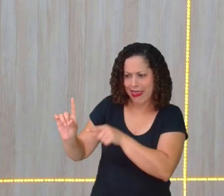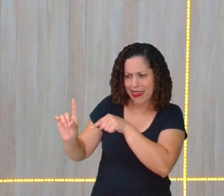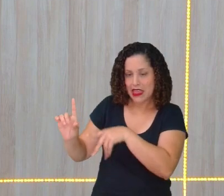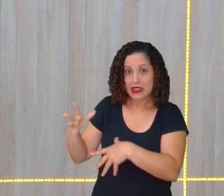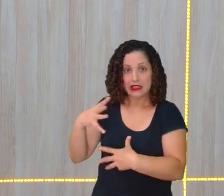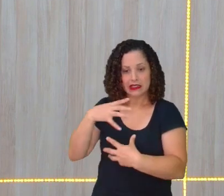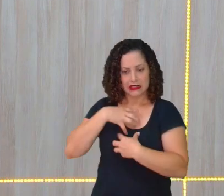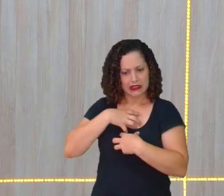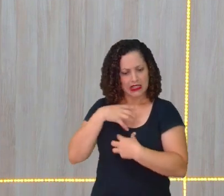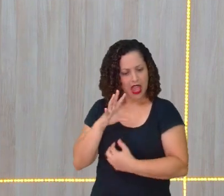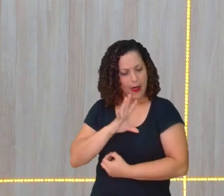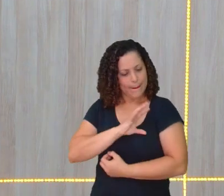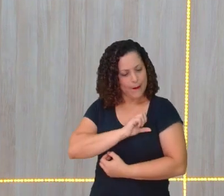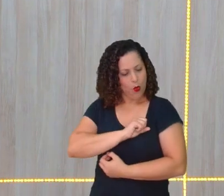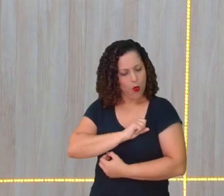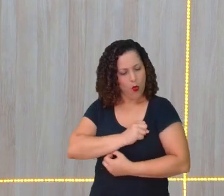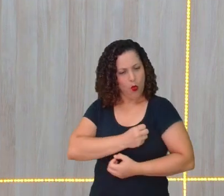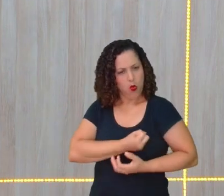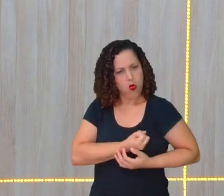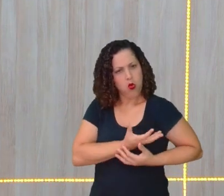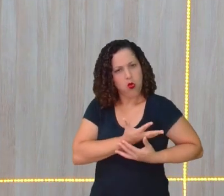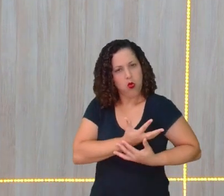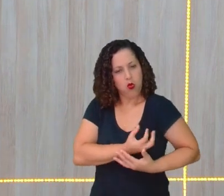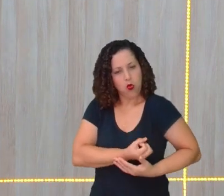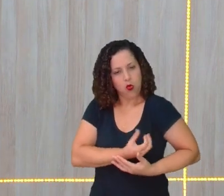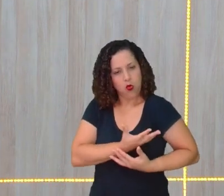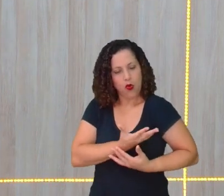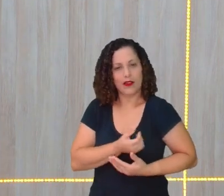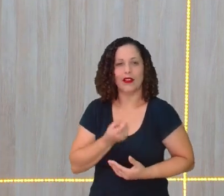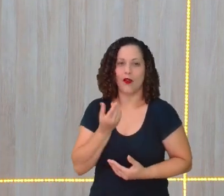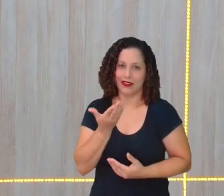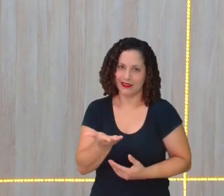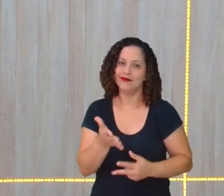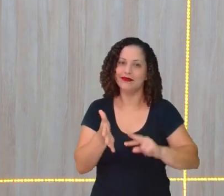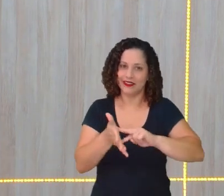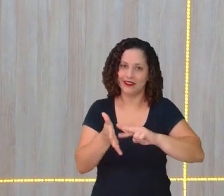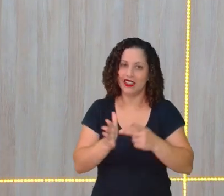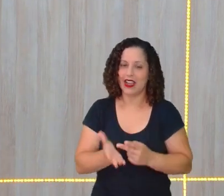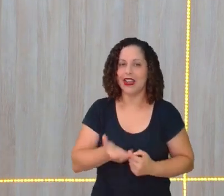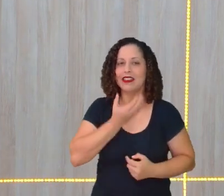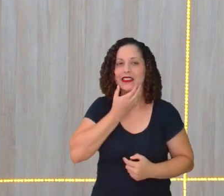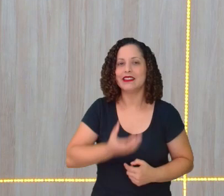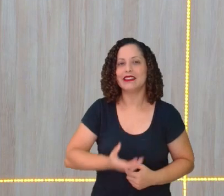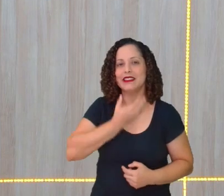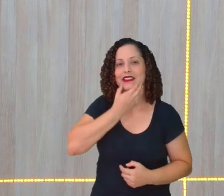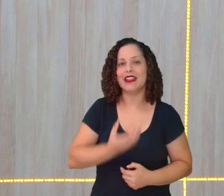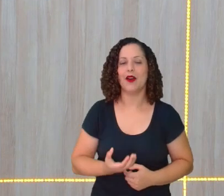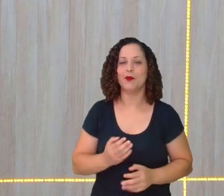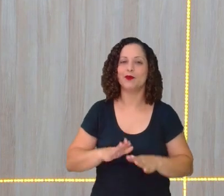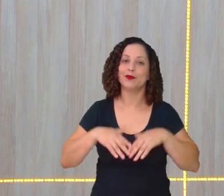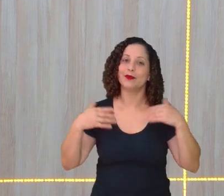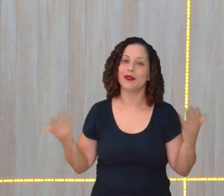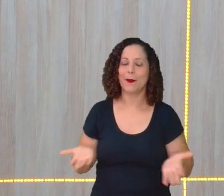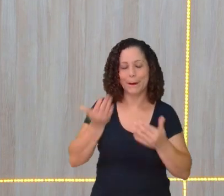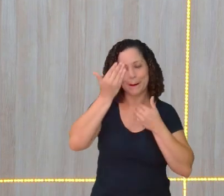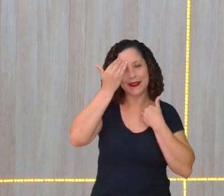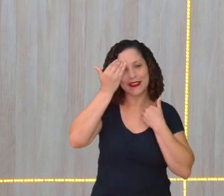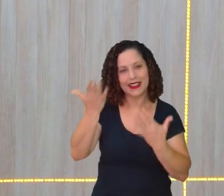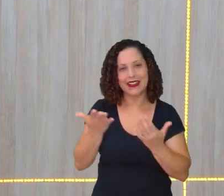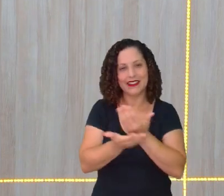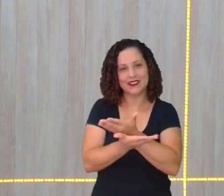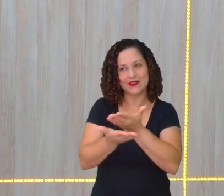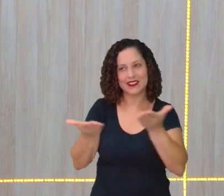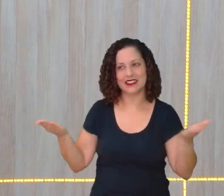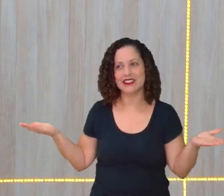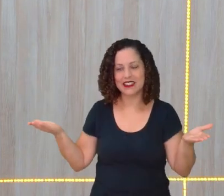esse amor, aí, tá? Então, a mensagem é essa, tá? Então, gente, muito obrigada por mais